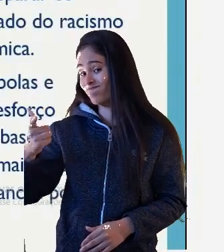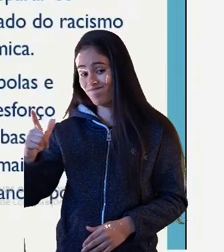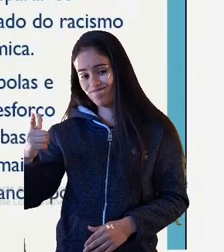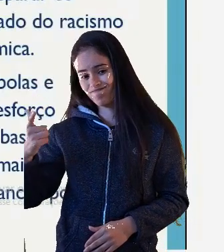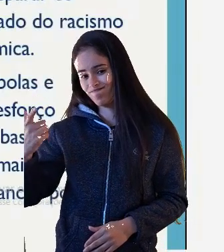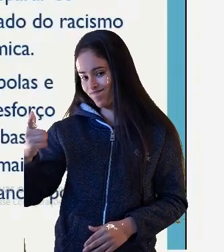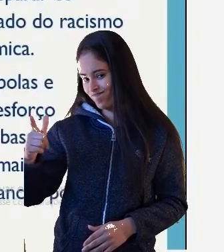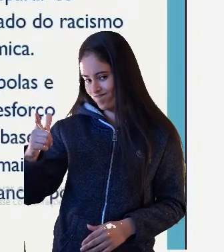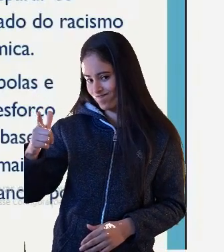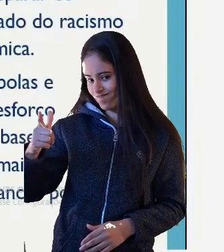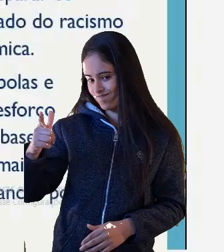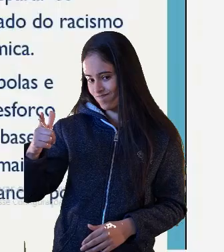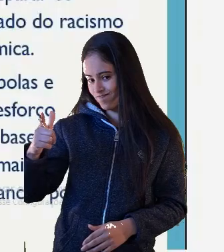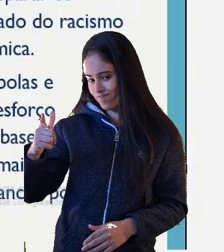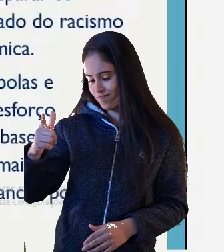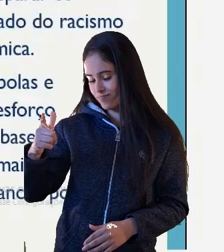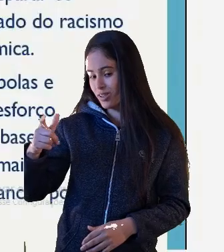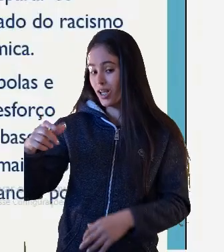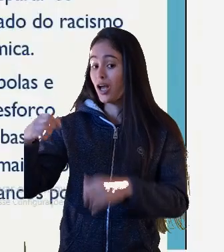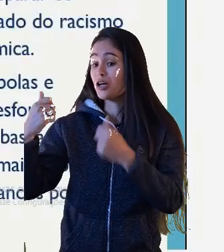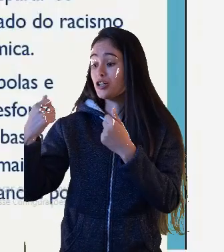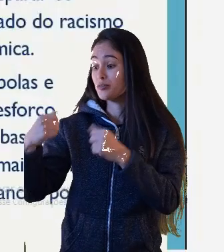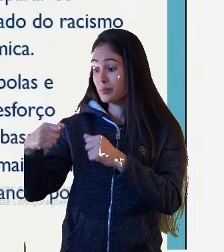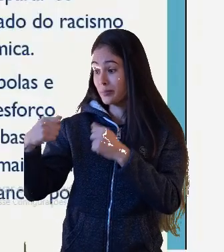sociais e raciais, né,